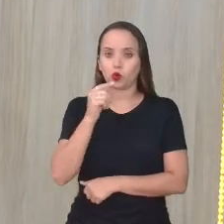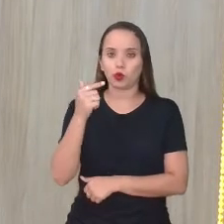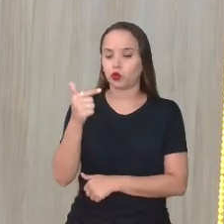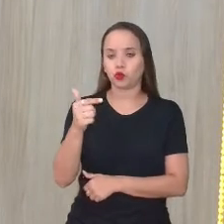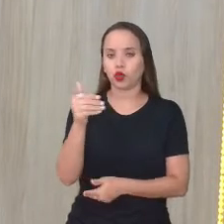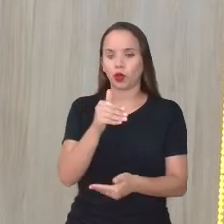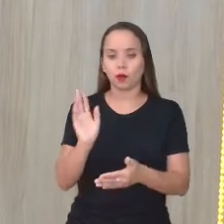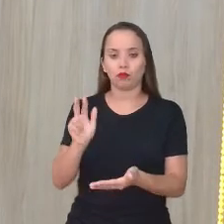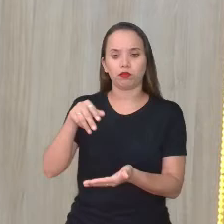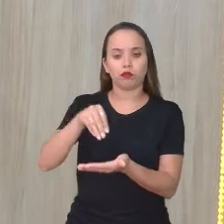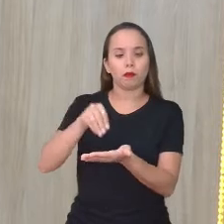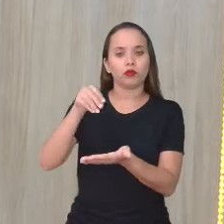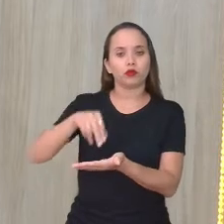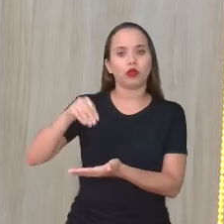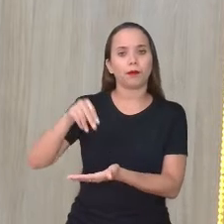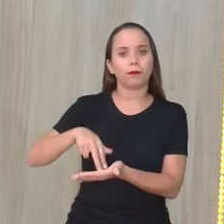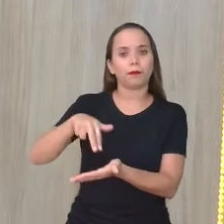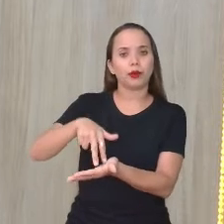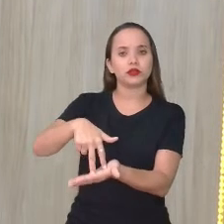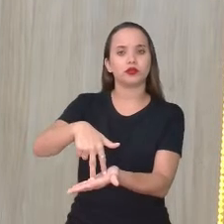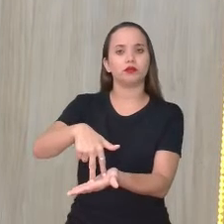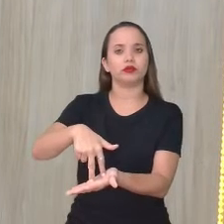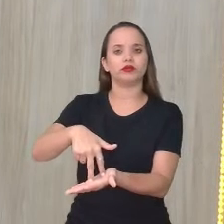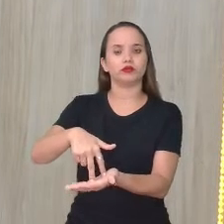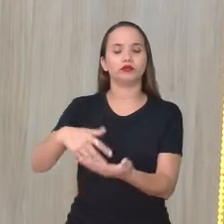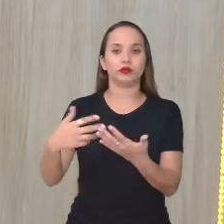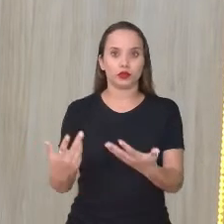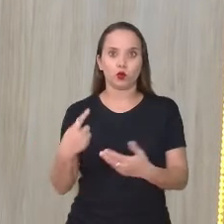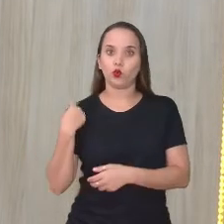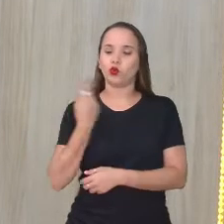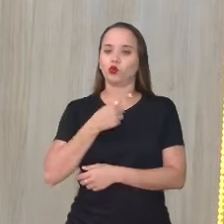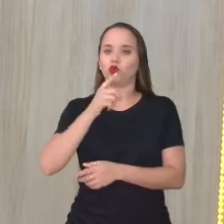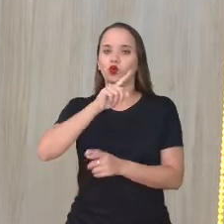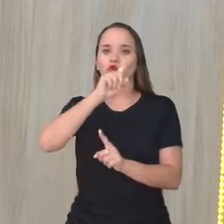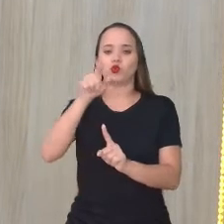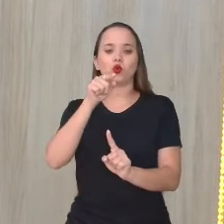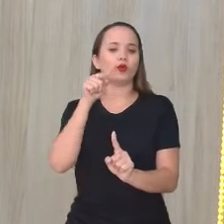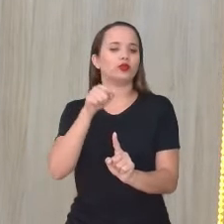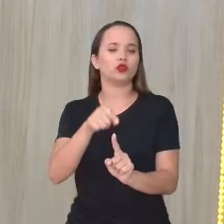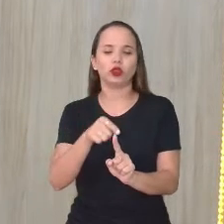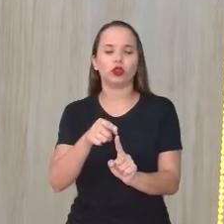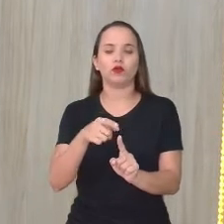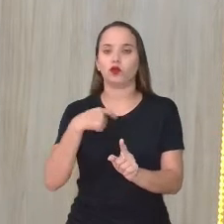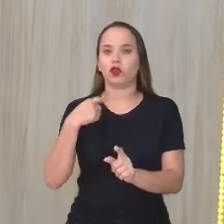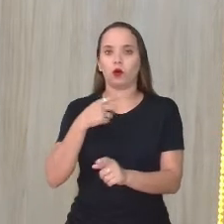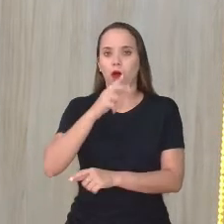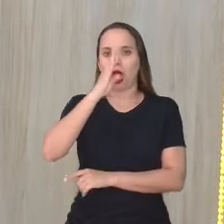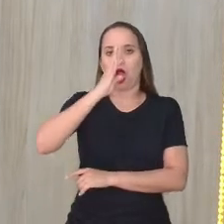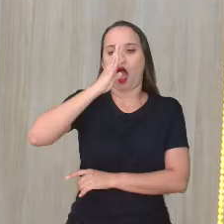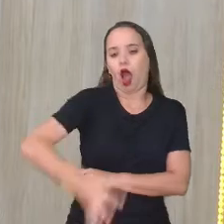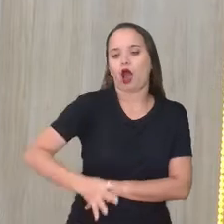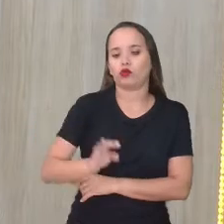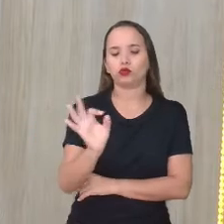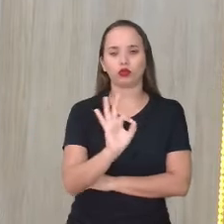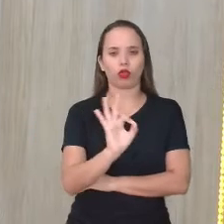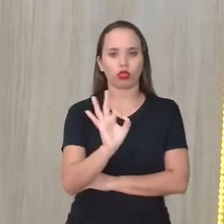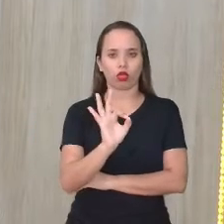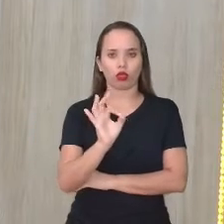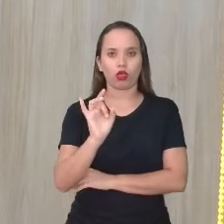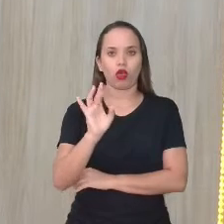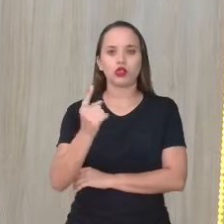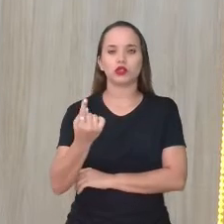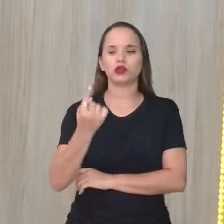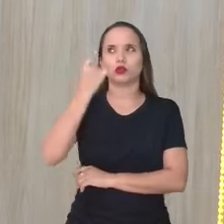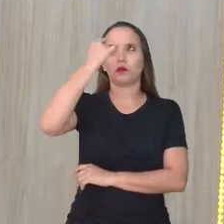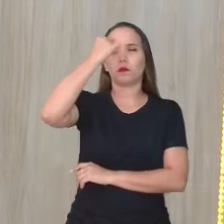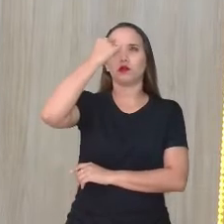presentes, tá, gente? Então, o nosso objetivo não é trazer nenhum tipo de julgamentos, mas a gente pensar à